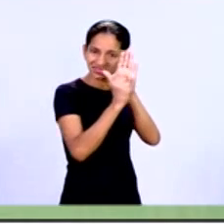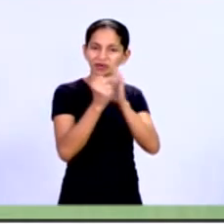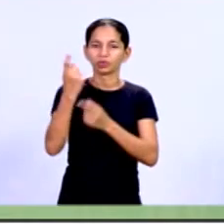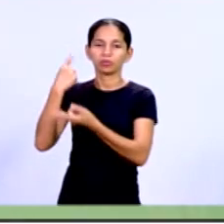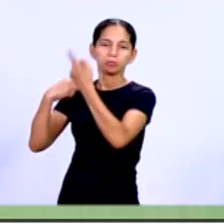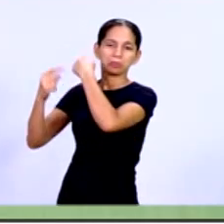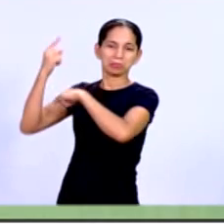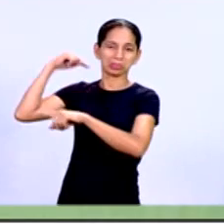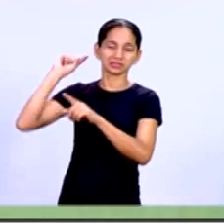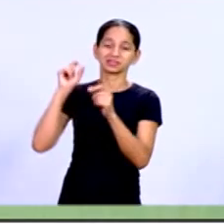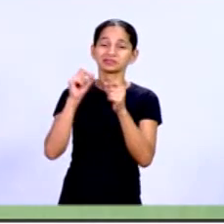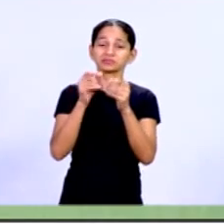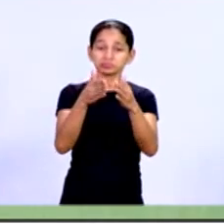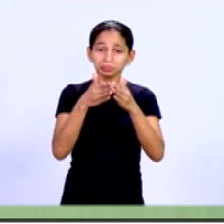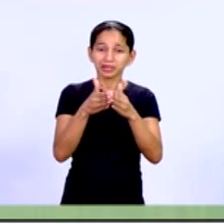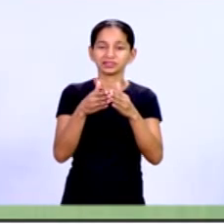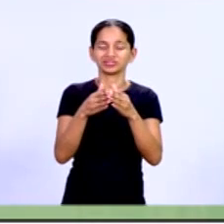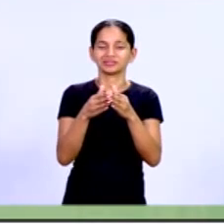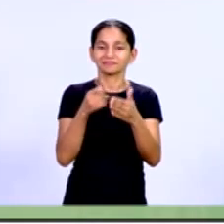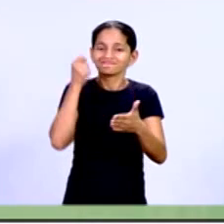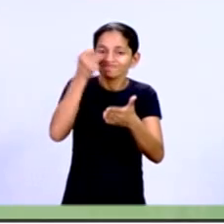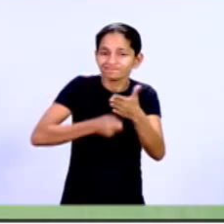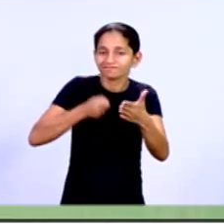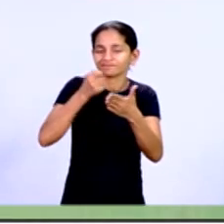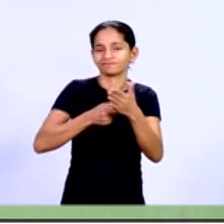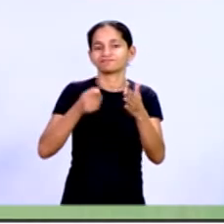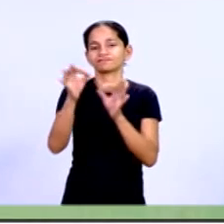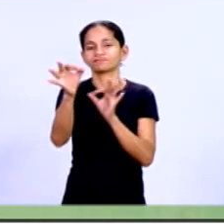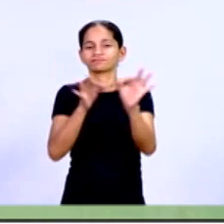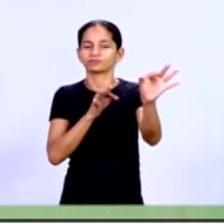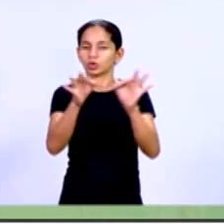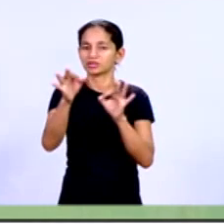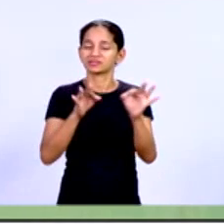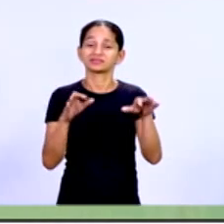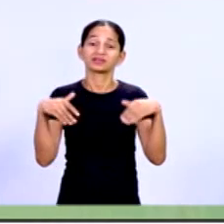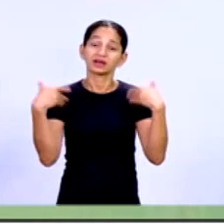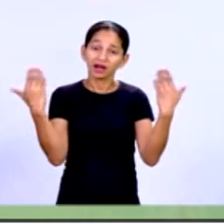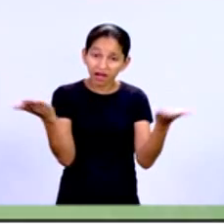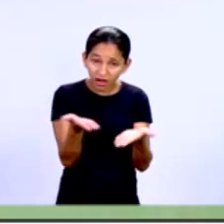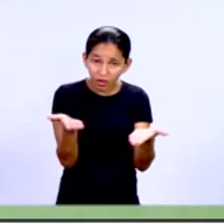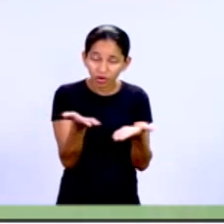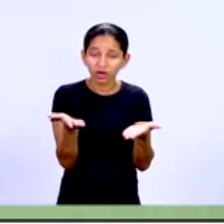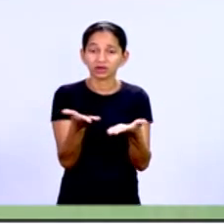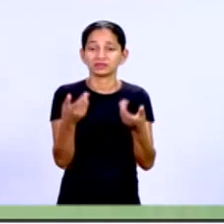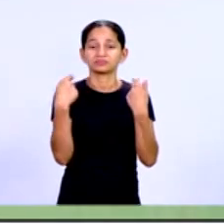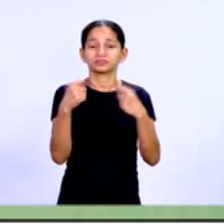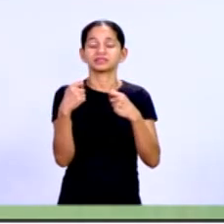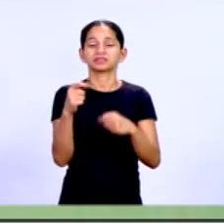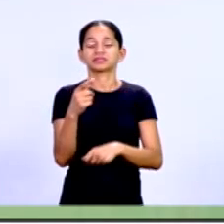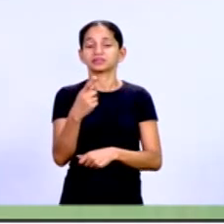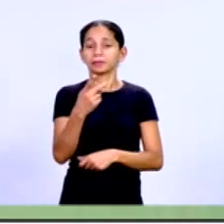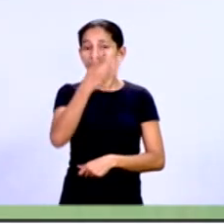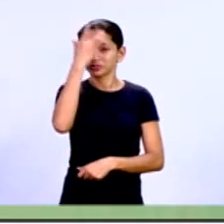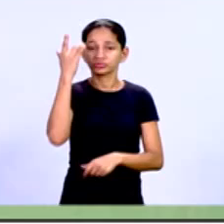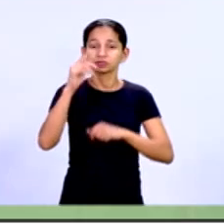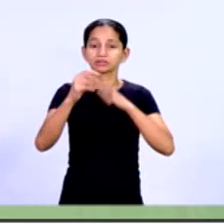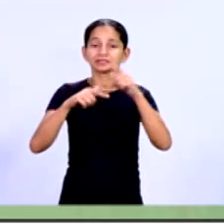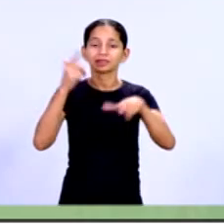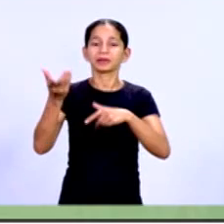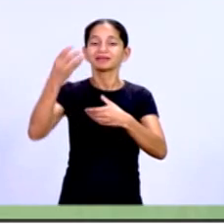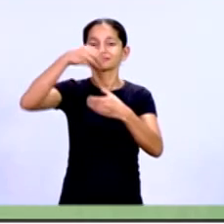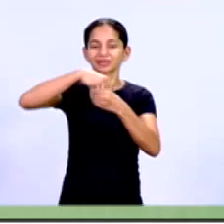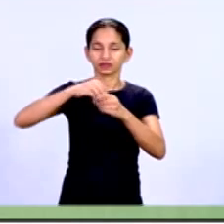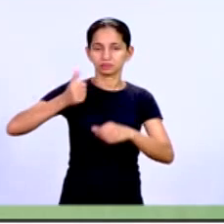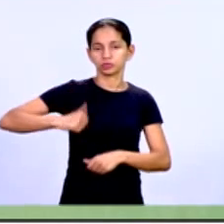a reorganização do sistema financeiro, abrangendo também a figura do corretor. Então, o sistema de